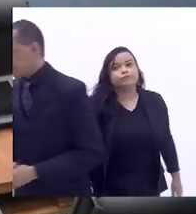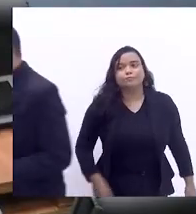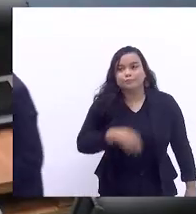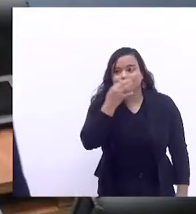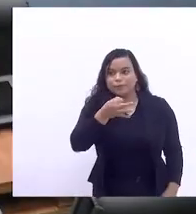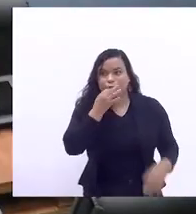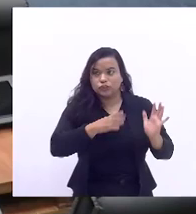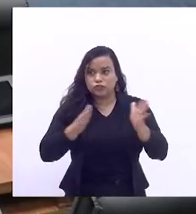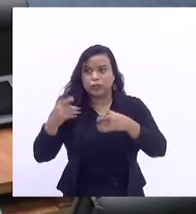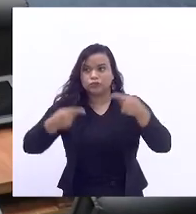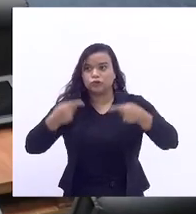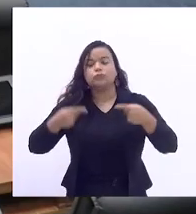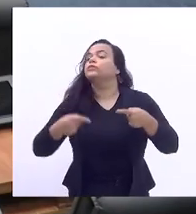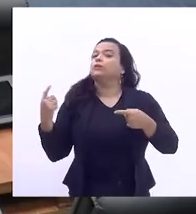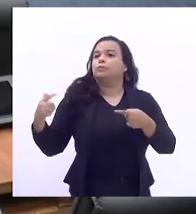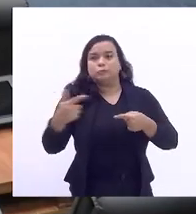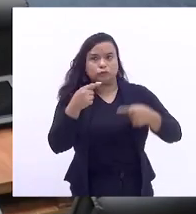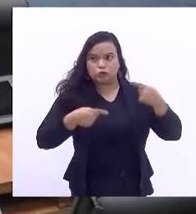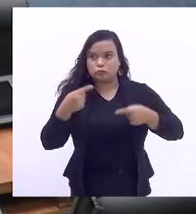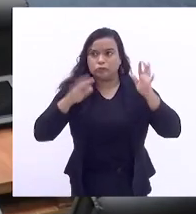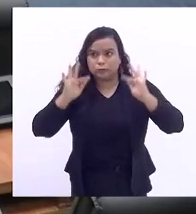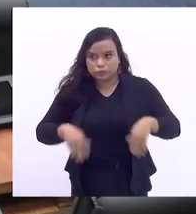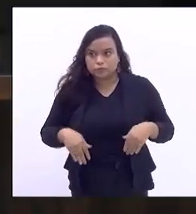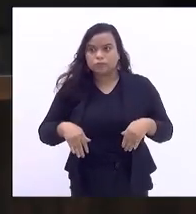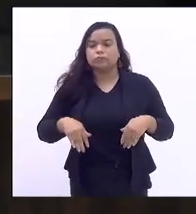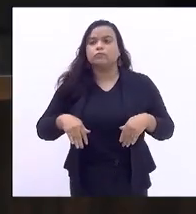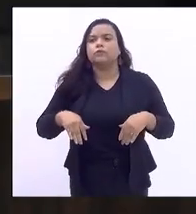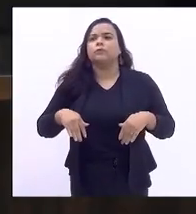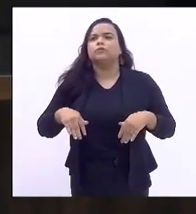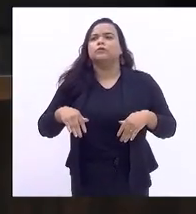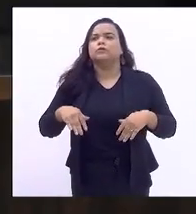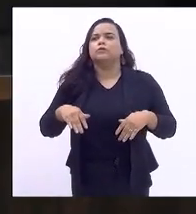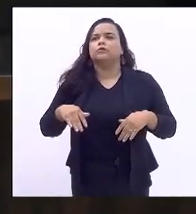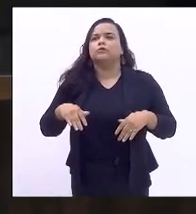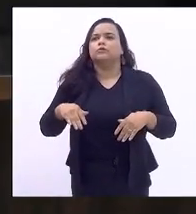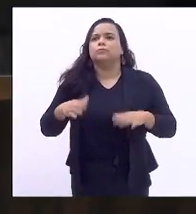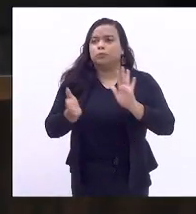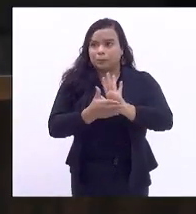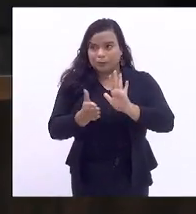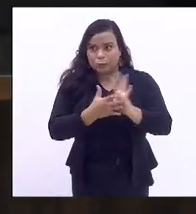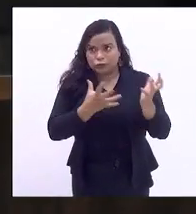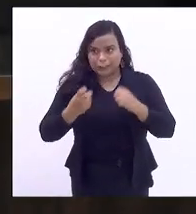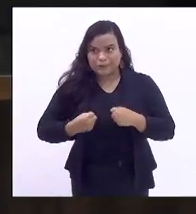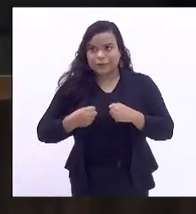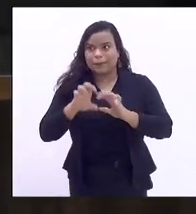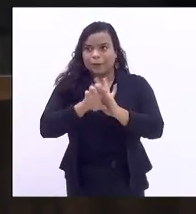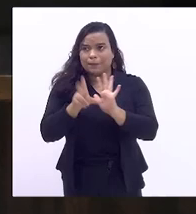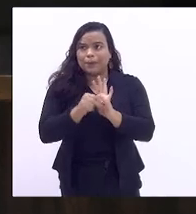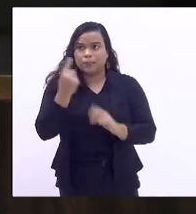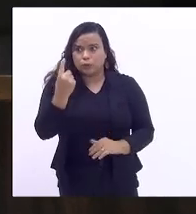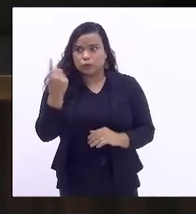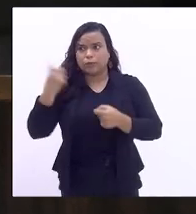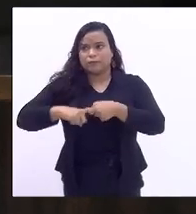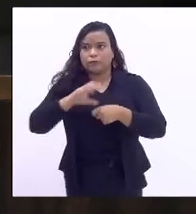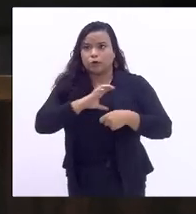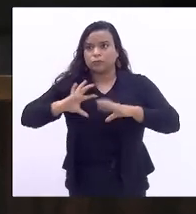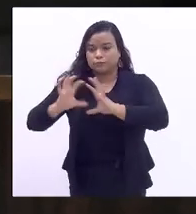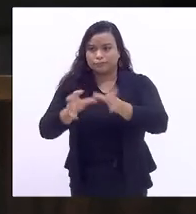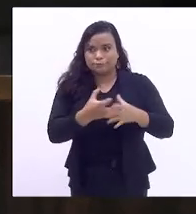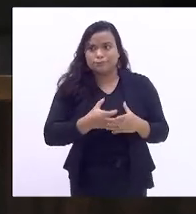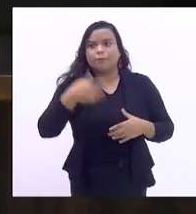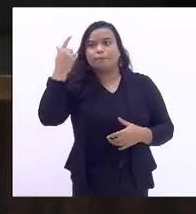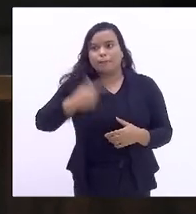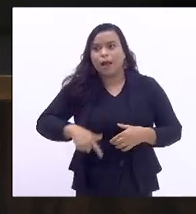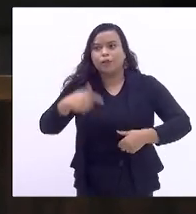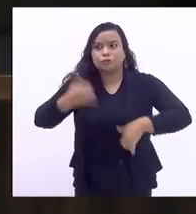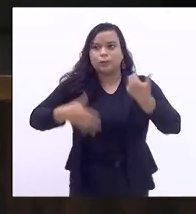pareceres emitidos em discussão não havendo Quem Queira discutir encerrada a discussão em presente proposta receber uma Emenda retorna as comissões nada